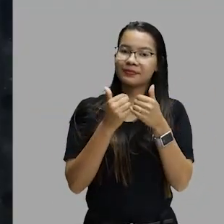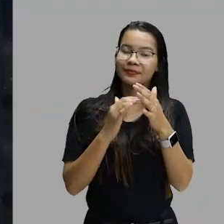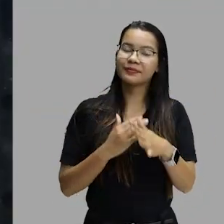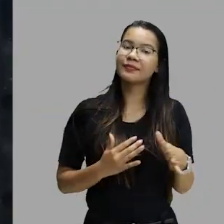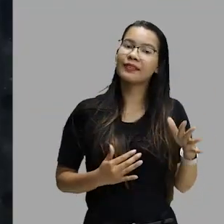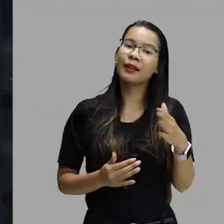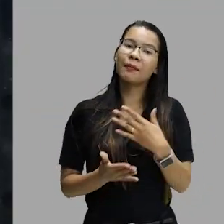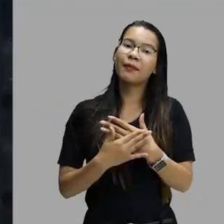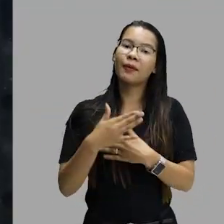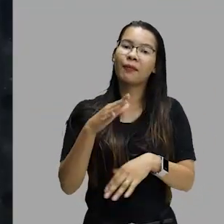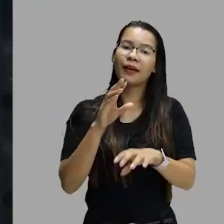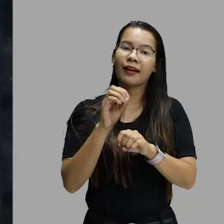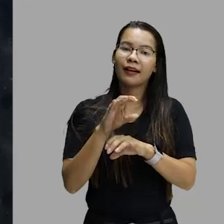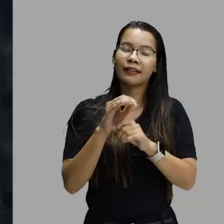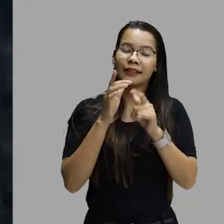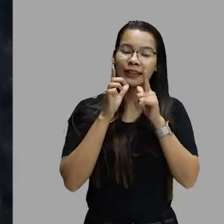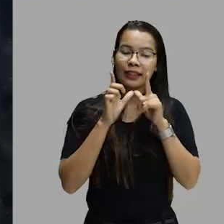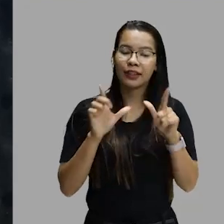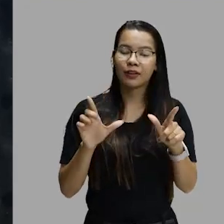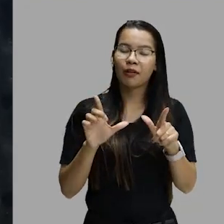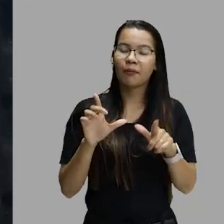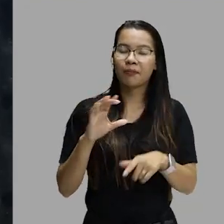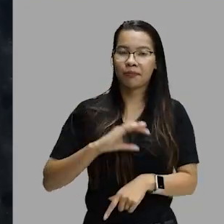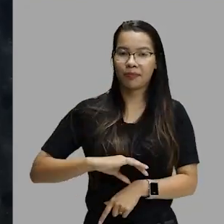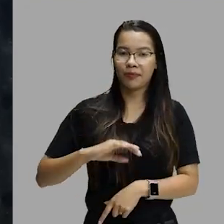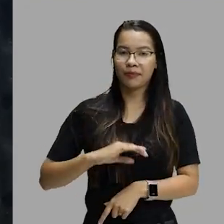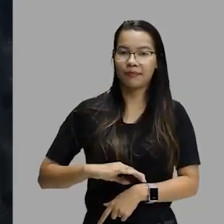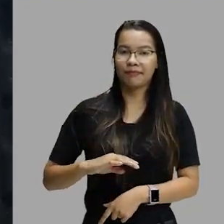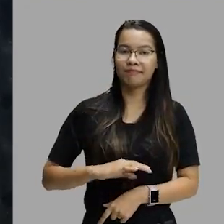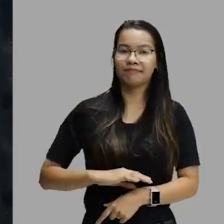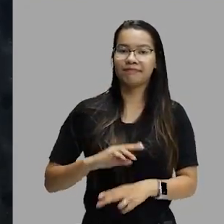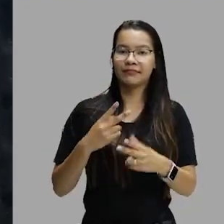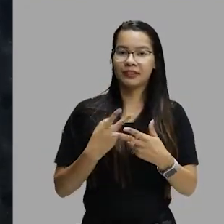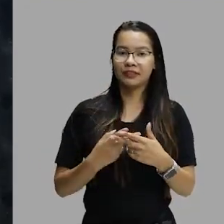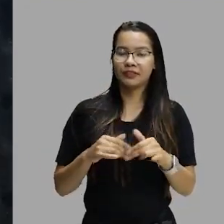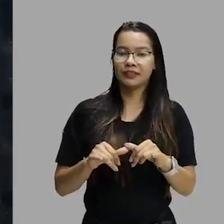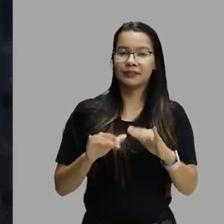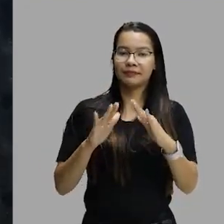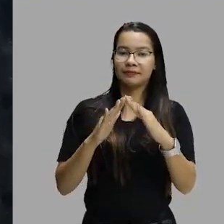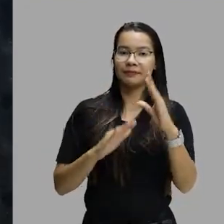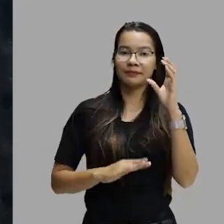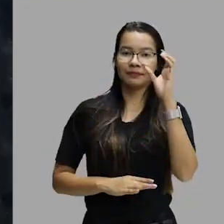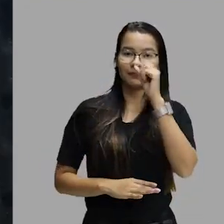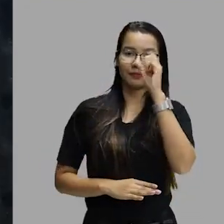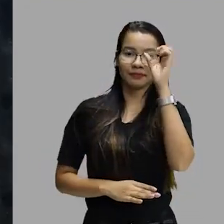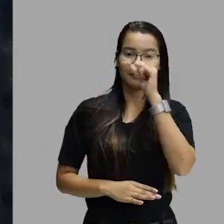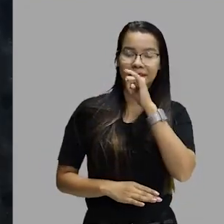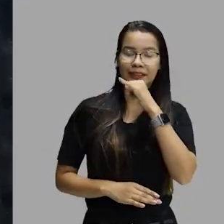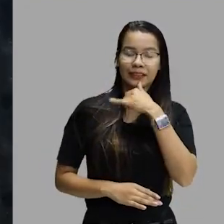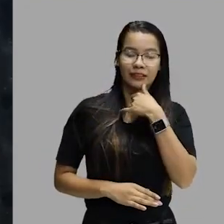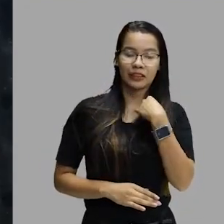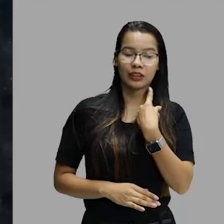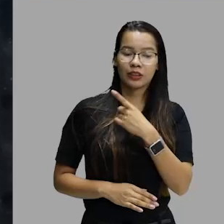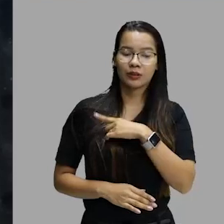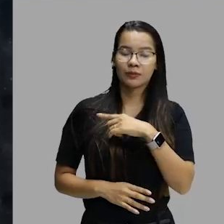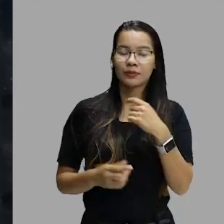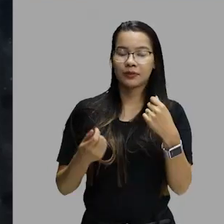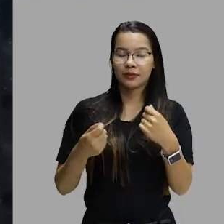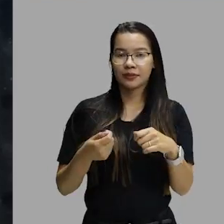vocês? Mais uma aula de língua portuguesa do programa Fique em Casa Aprendendo. Infelizmente, a gente ainda precisa